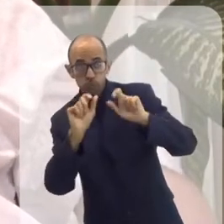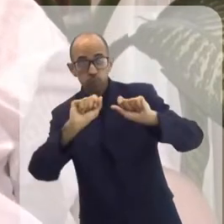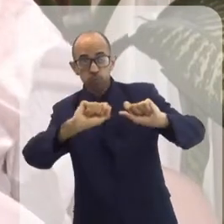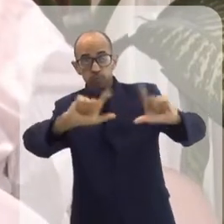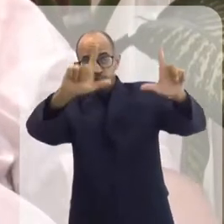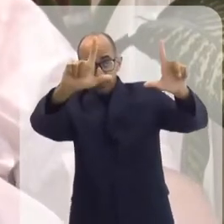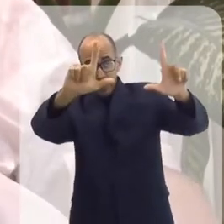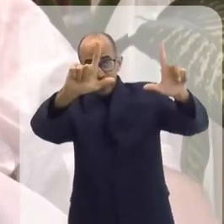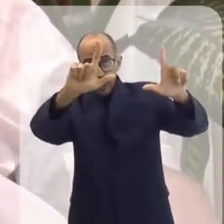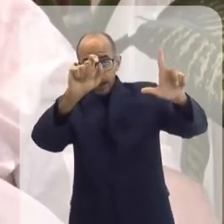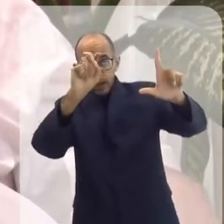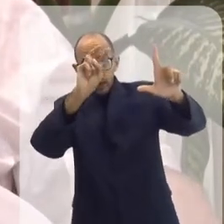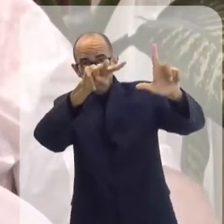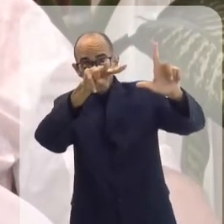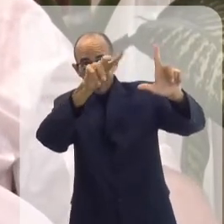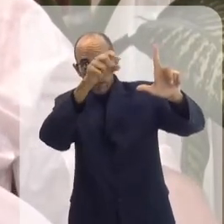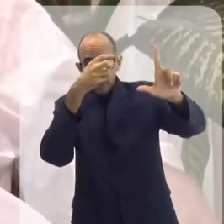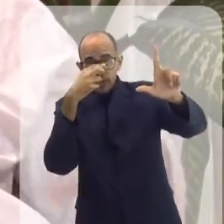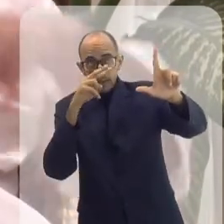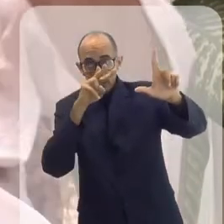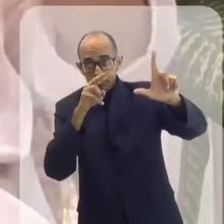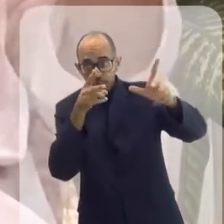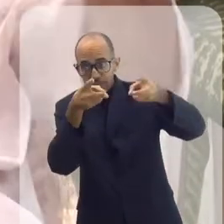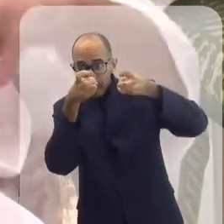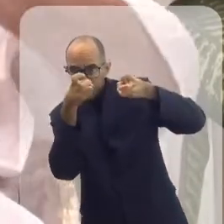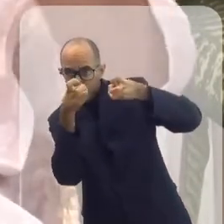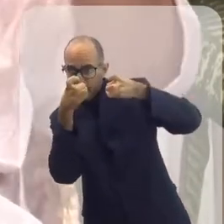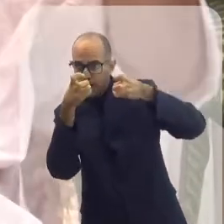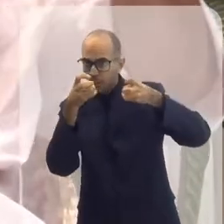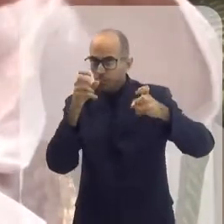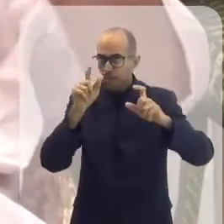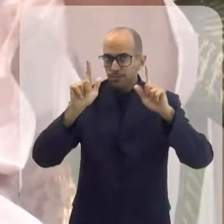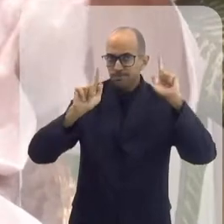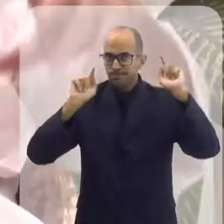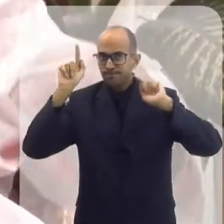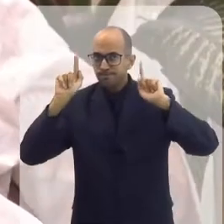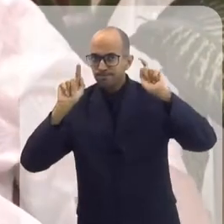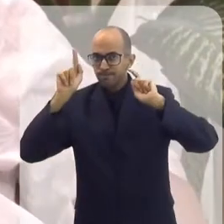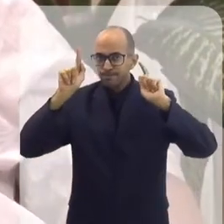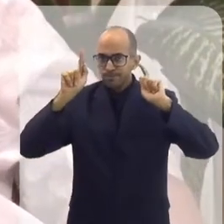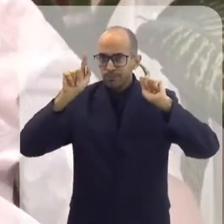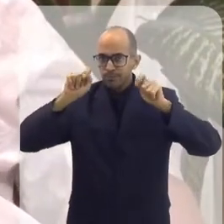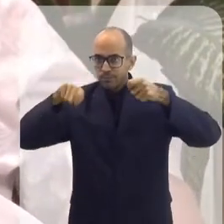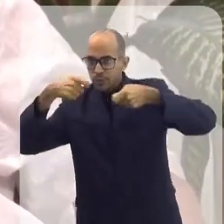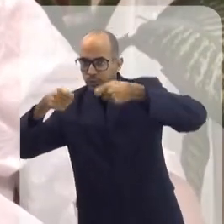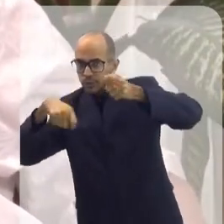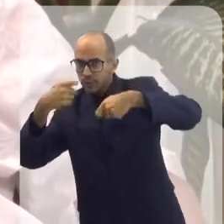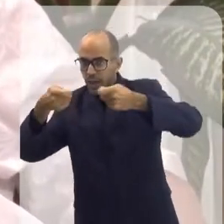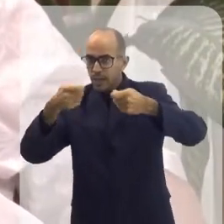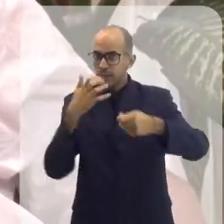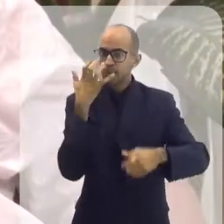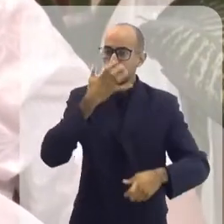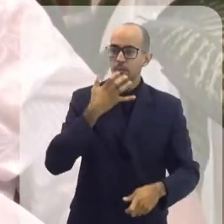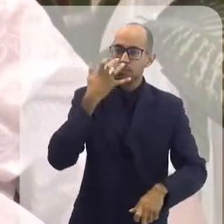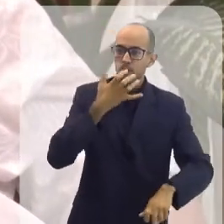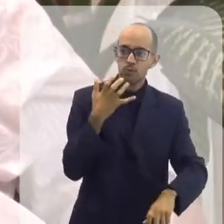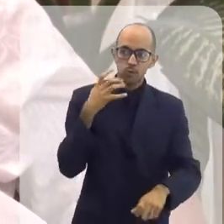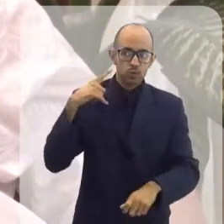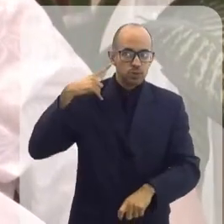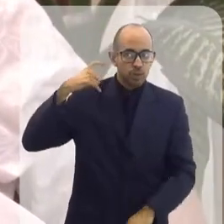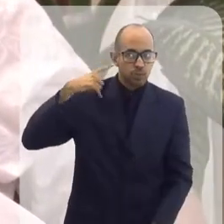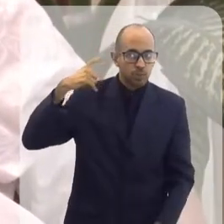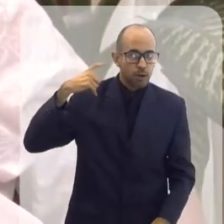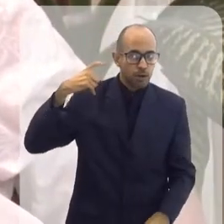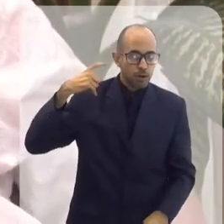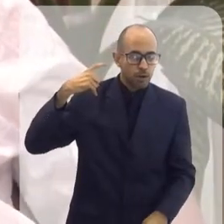e eles identificaram as camas expressões pelos símbolos e pelo pelo pelo pela Musicalidade e pela